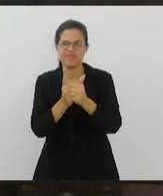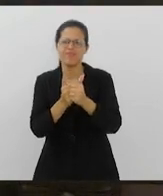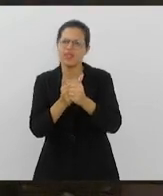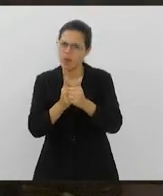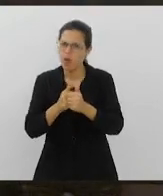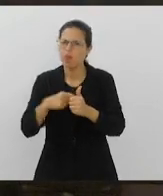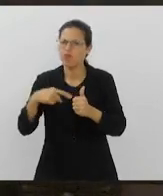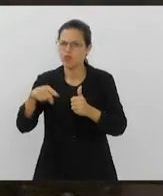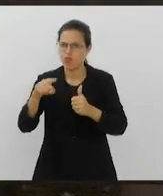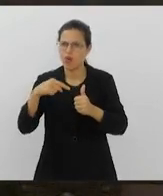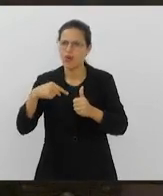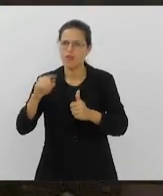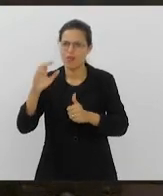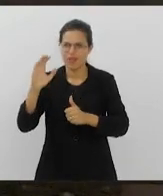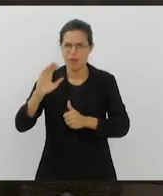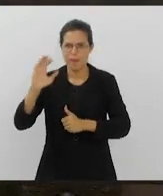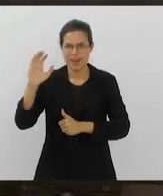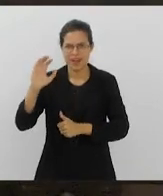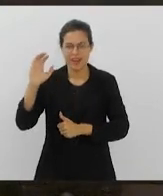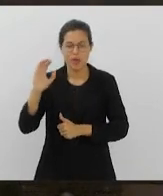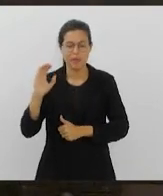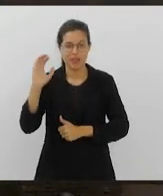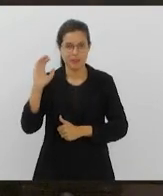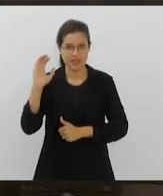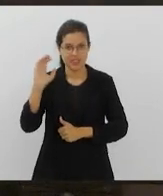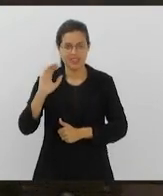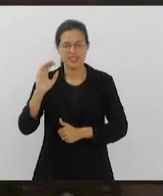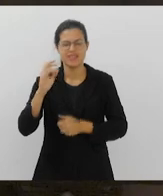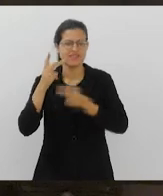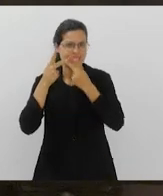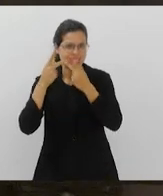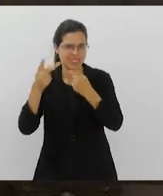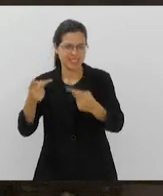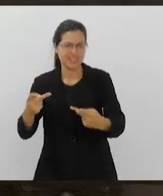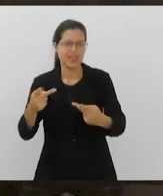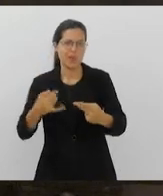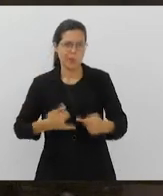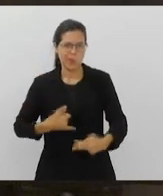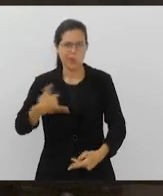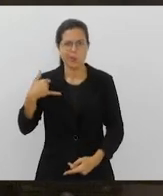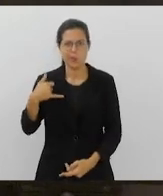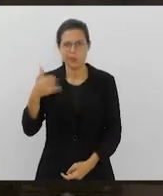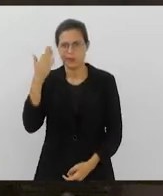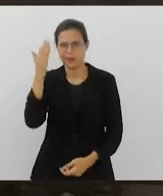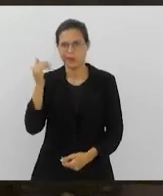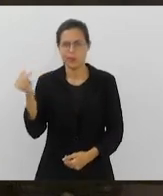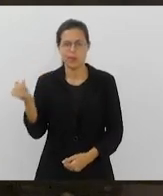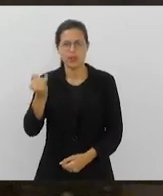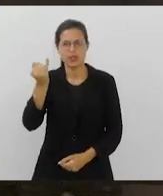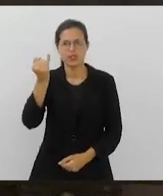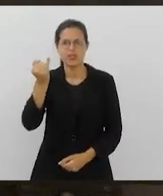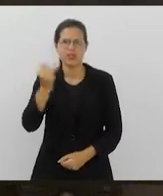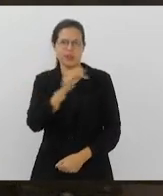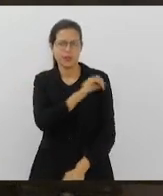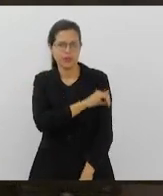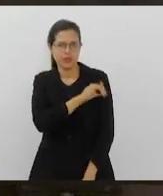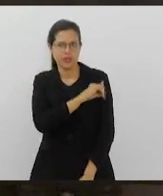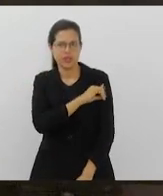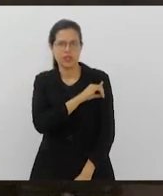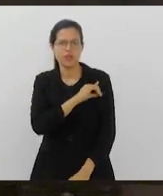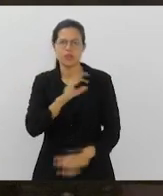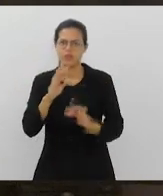Vou a Copacabana visitar o senhor com muito orgulho. Sei da sua importância para o Rio de Janeiro, não só para o desenvolvimento do jiu-jitsu, como todos os